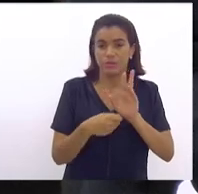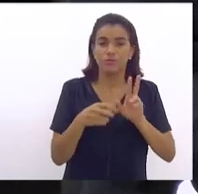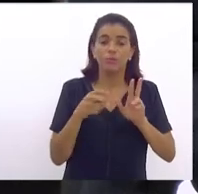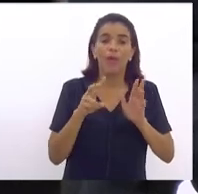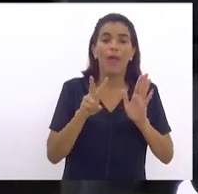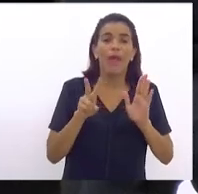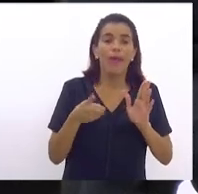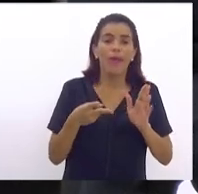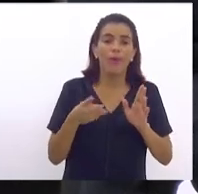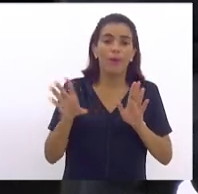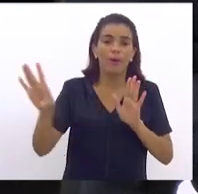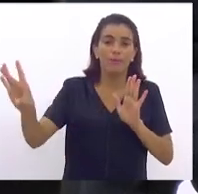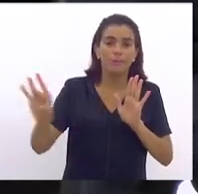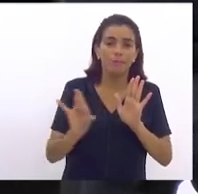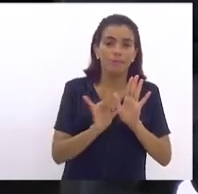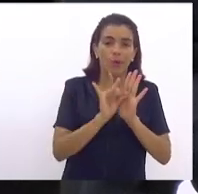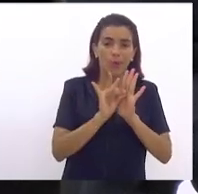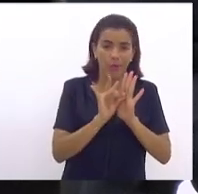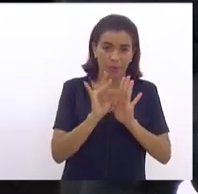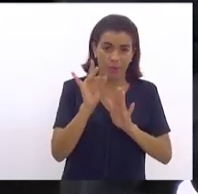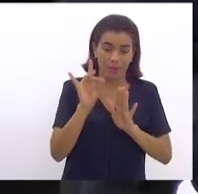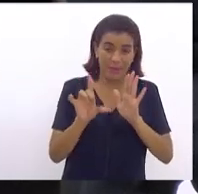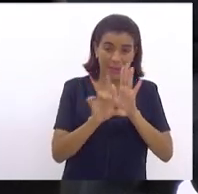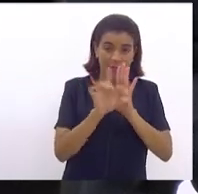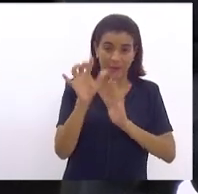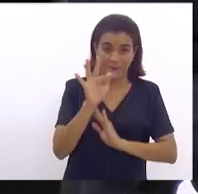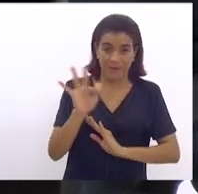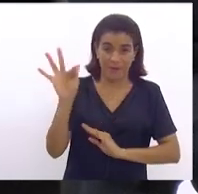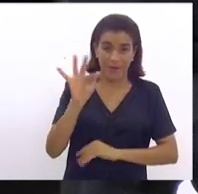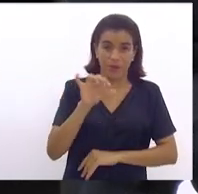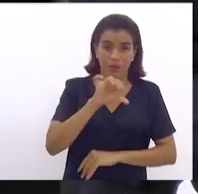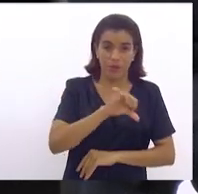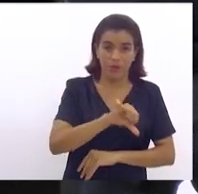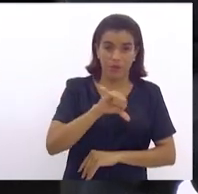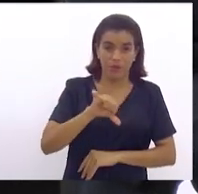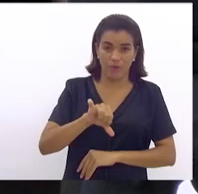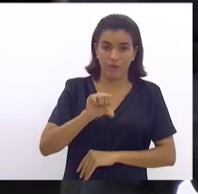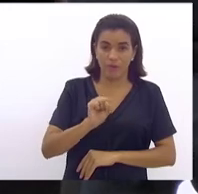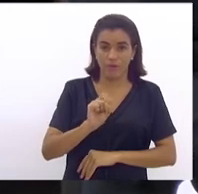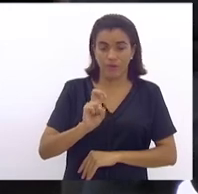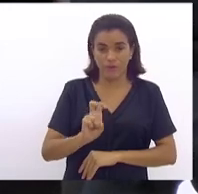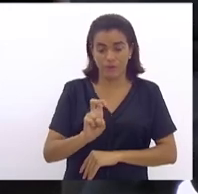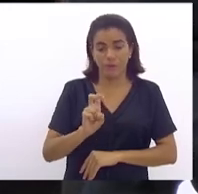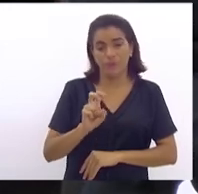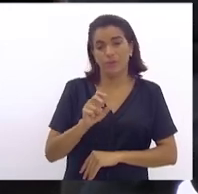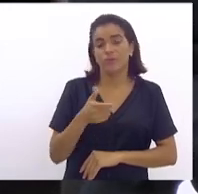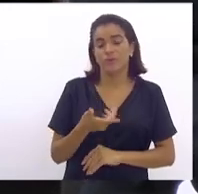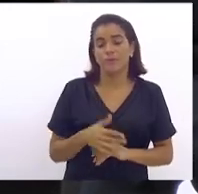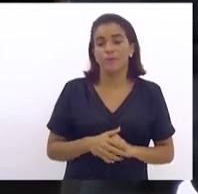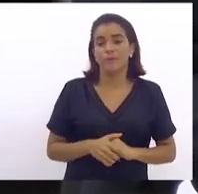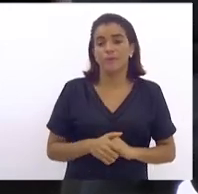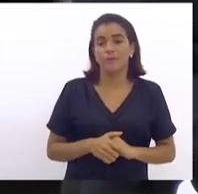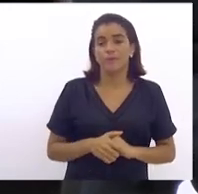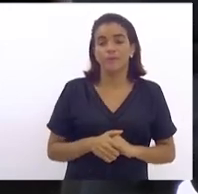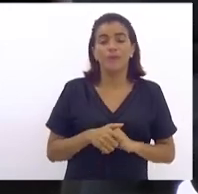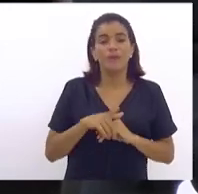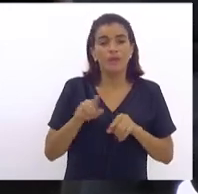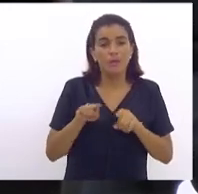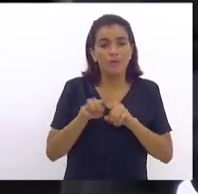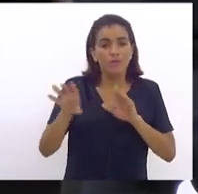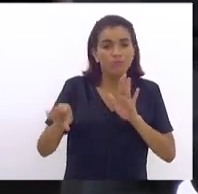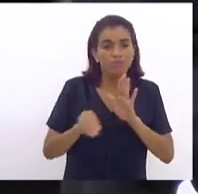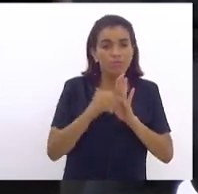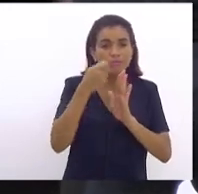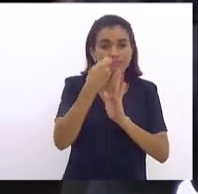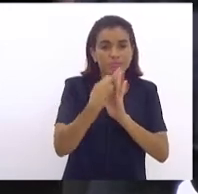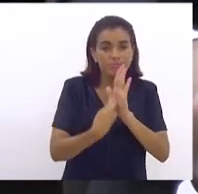réplica da lei, né, federal 9985 de 2000, não é apenas também incluir no